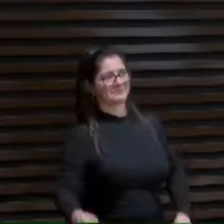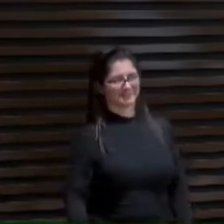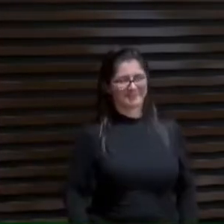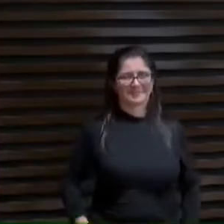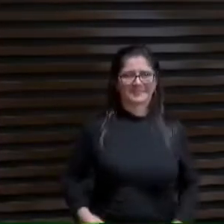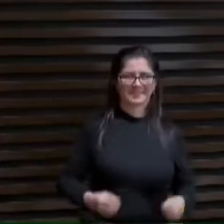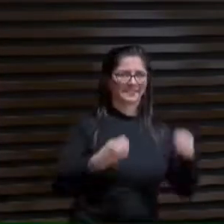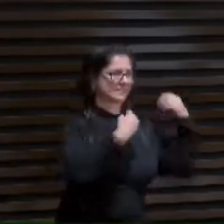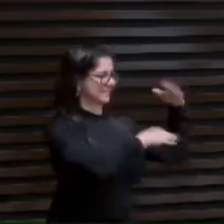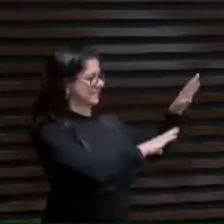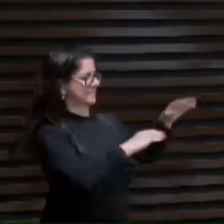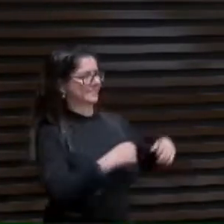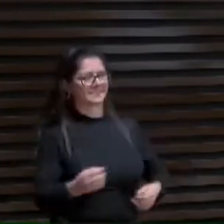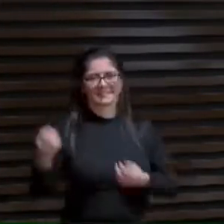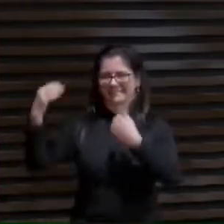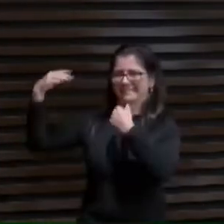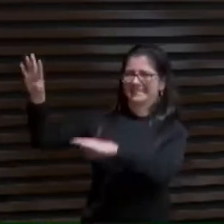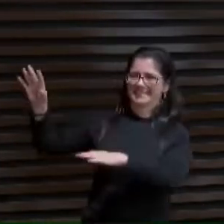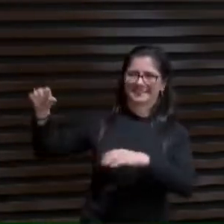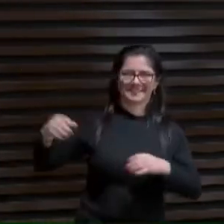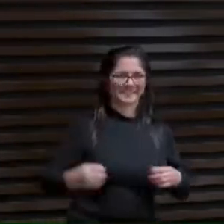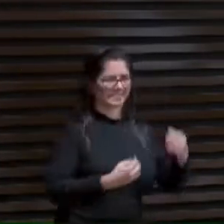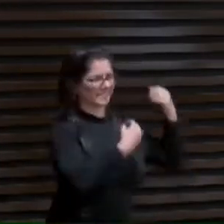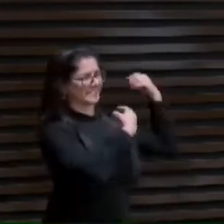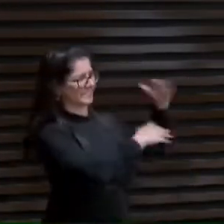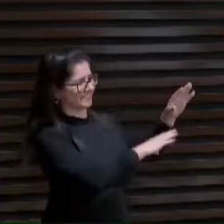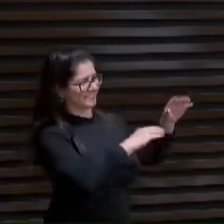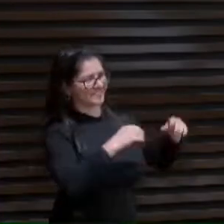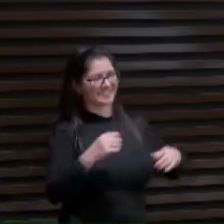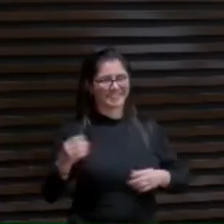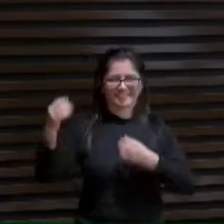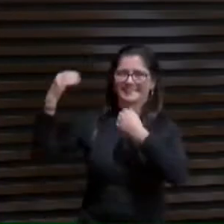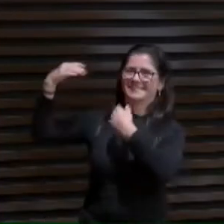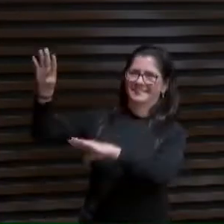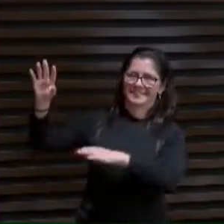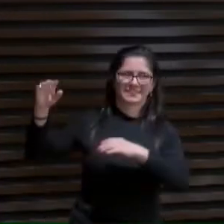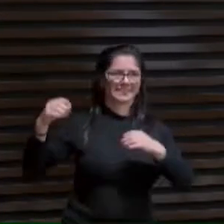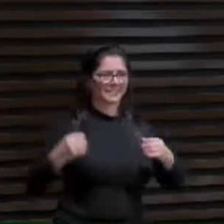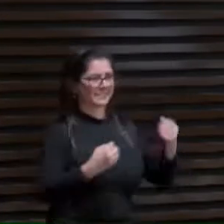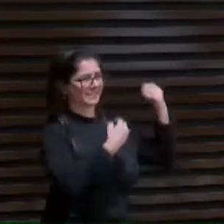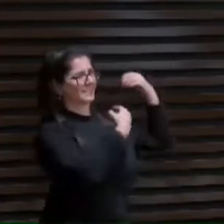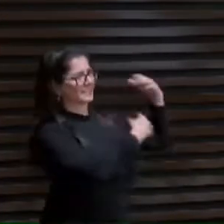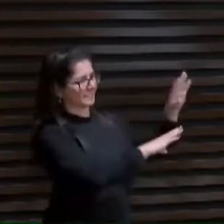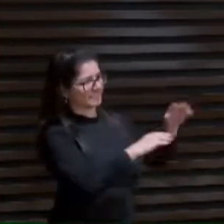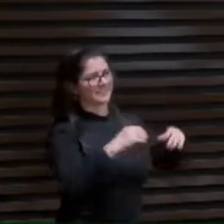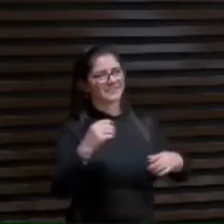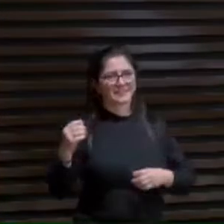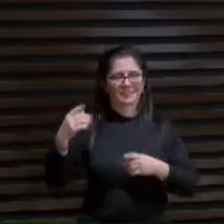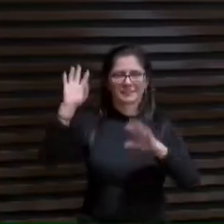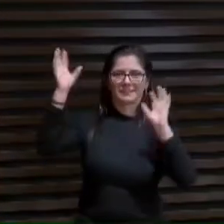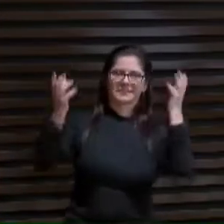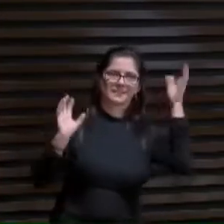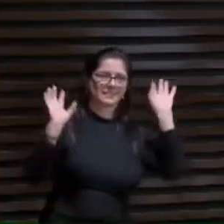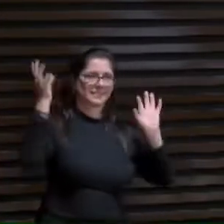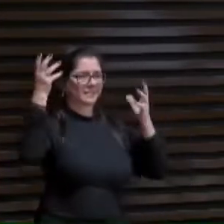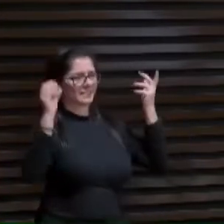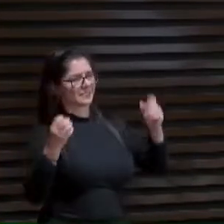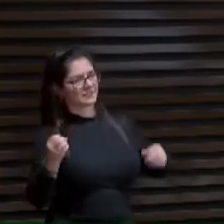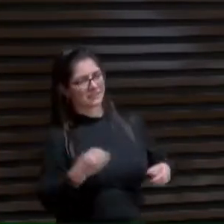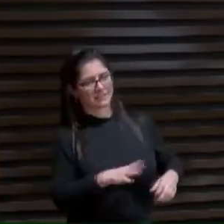O povo do Senhor é que celebra, celebra a sua presença, celebra a nova vida em Cristo e